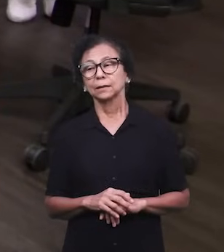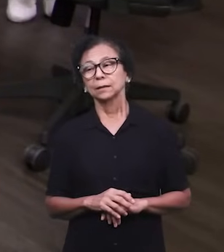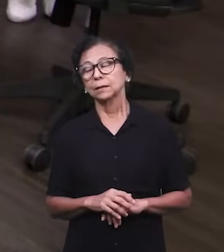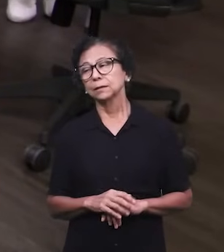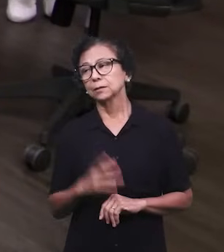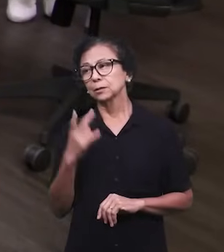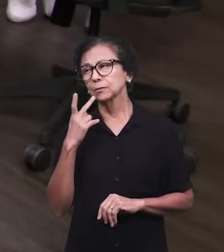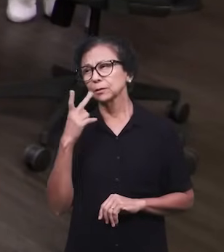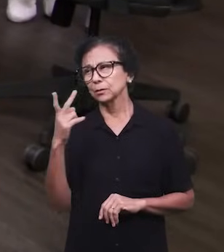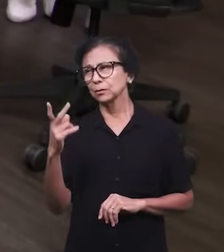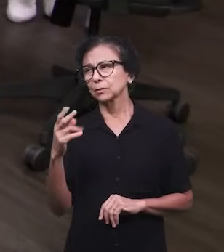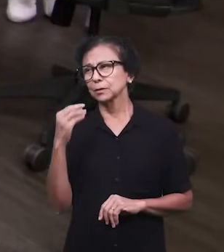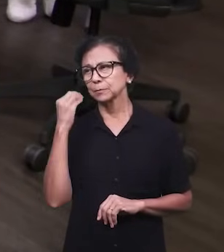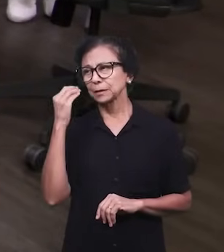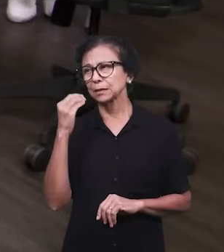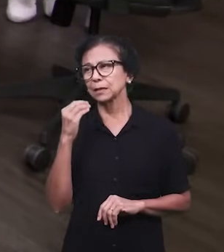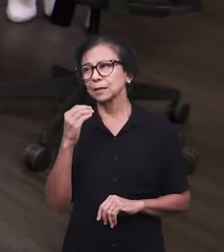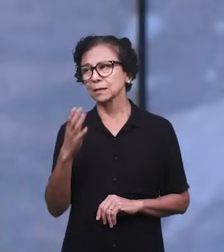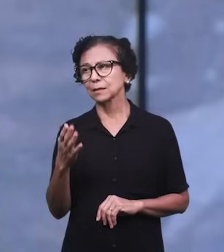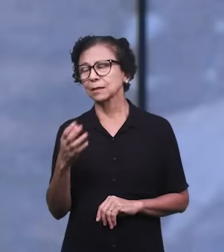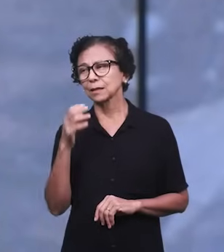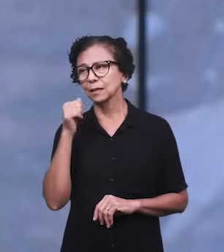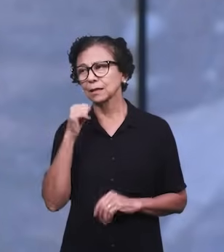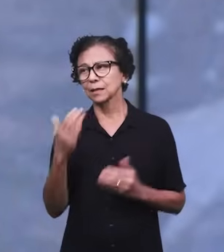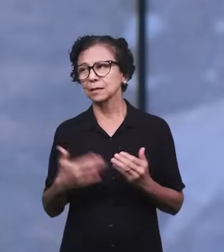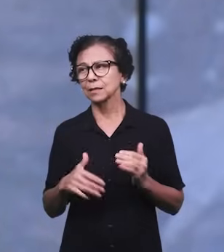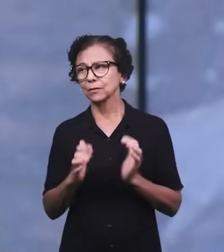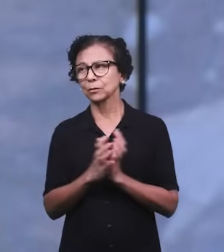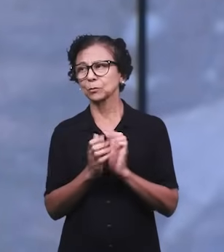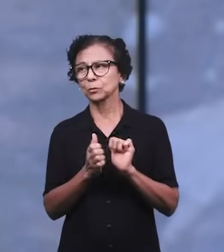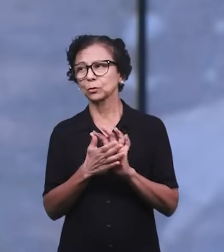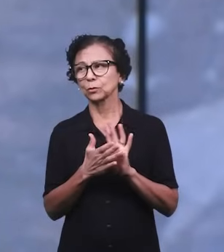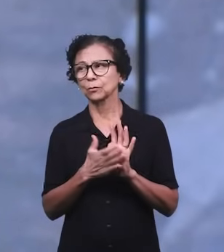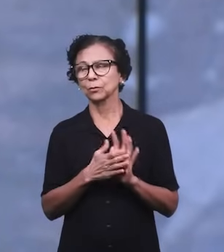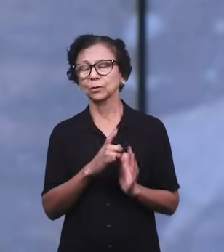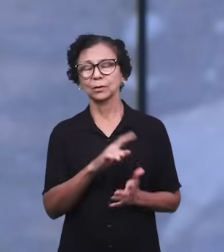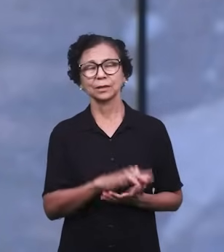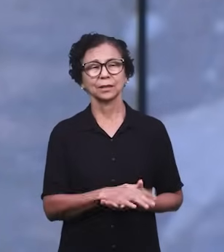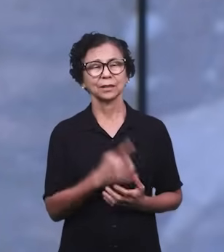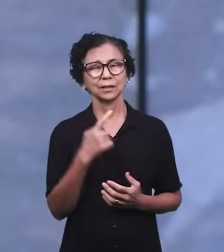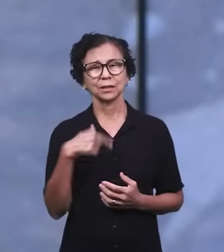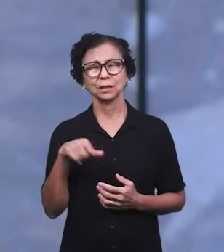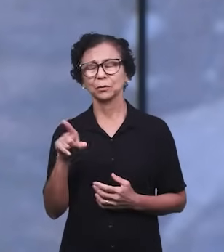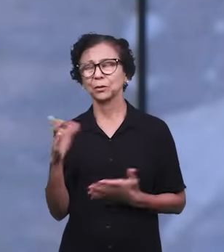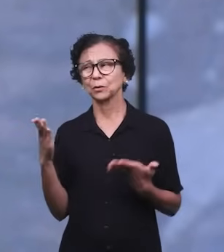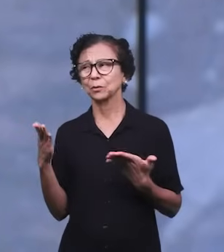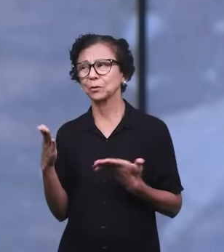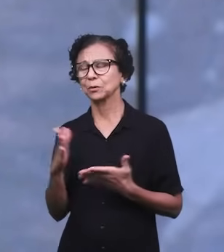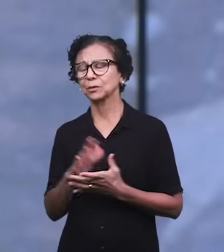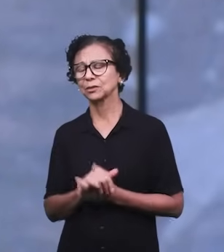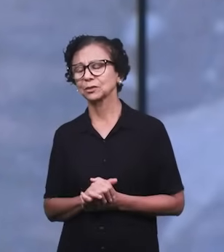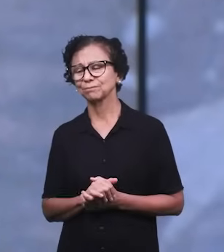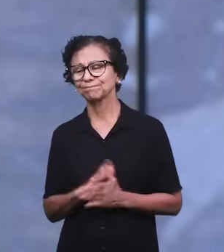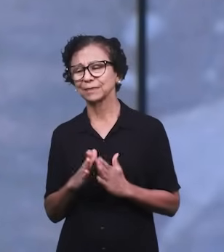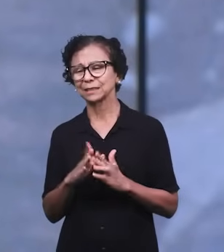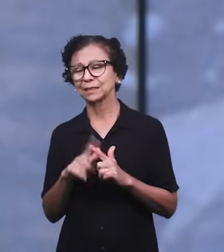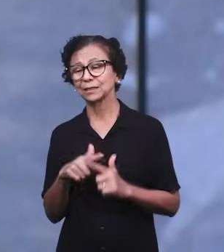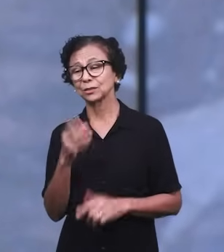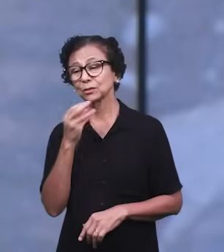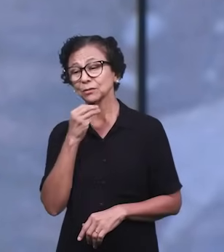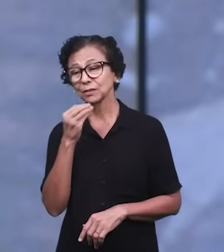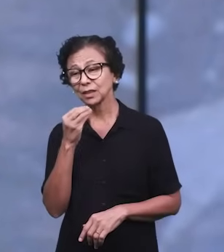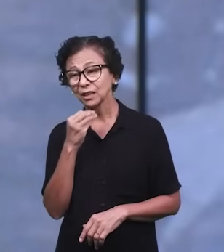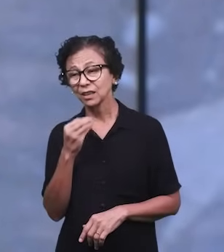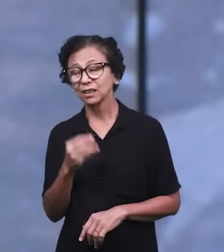você, poxa, eu vou para a igreja hoje, eu não estou bem, estou me sentindo fraco e tudo mais, e eu me lembro